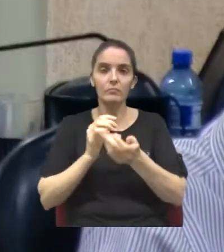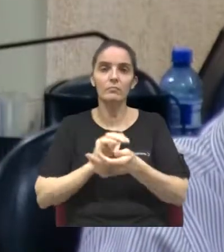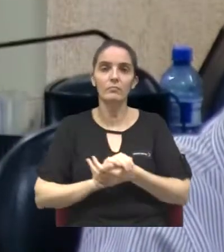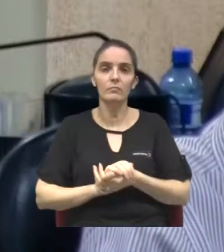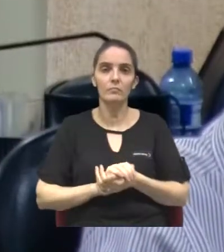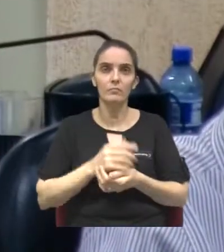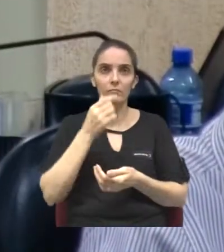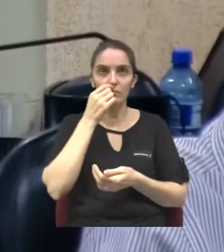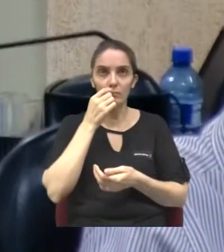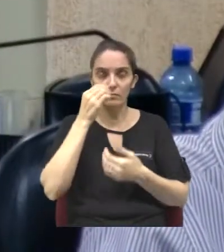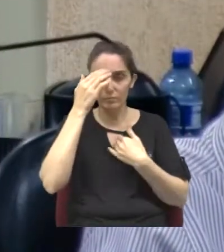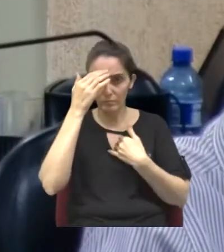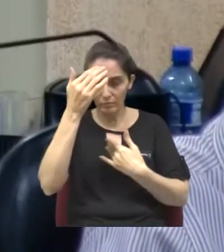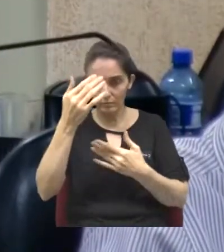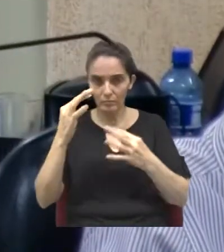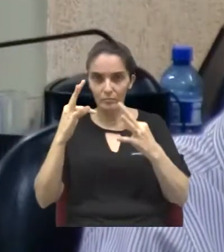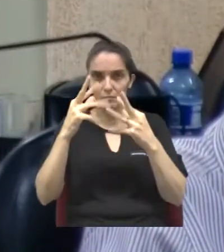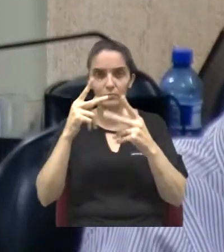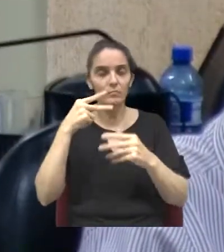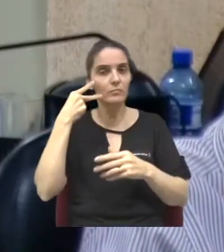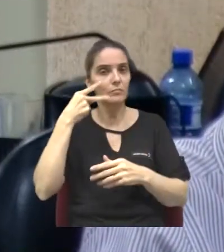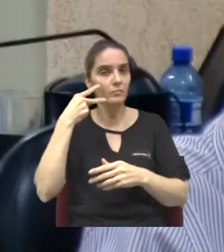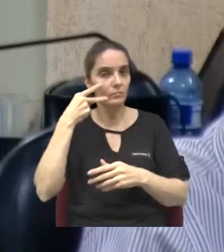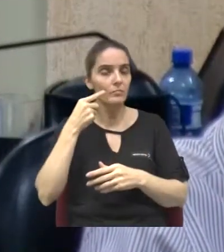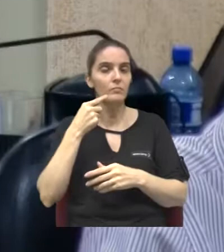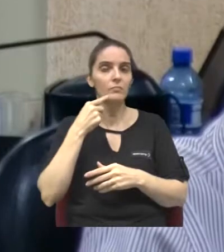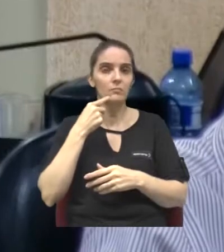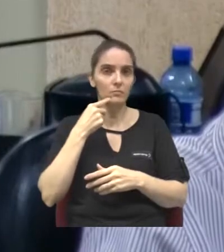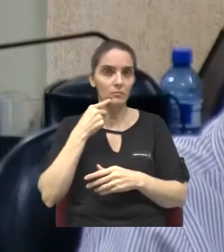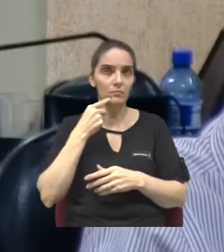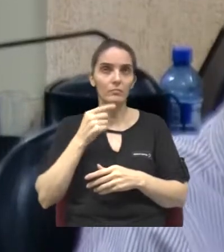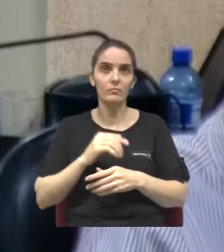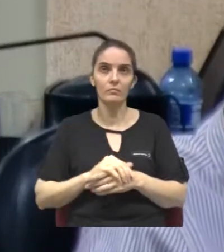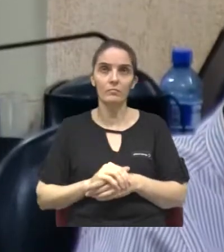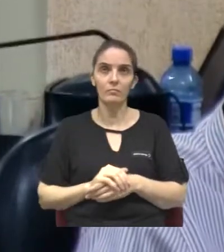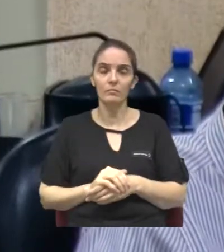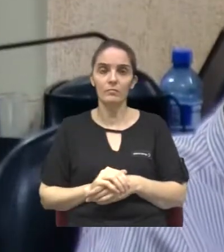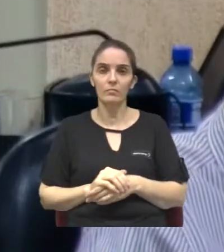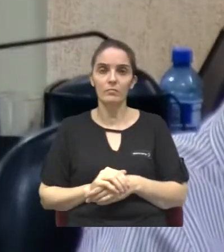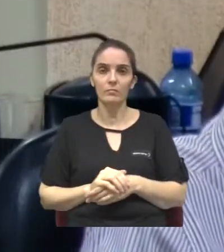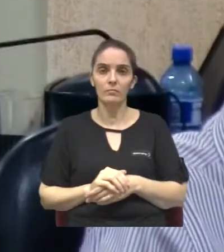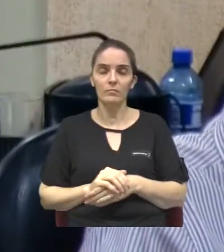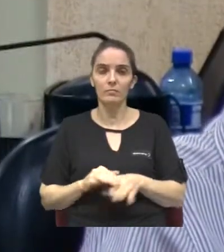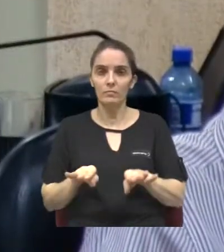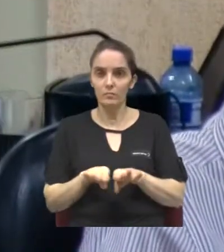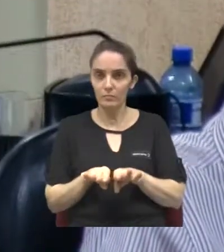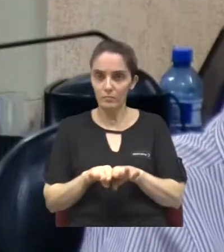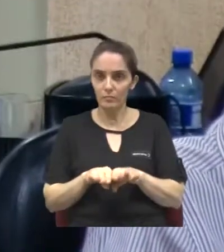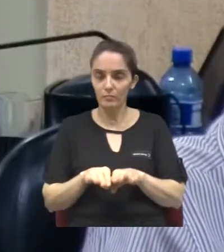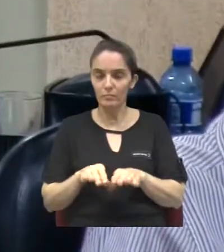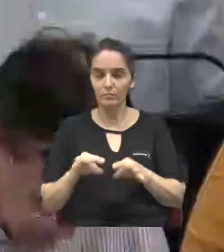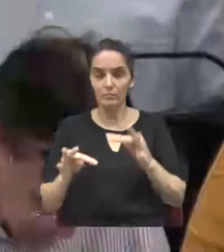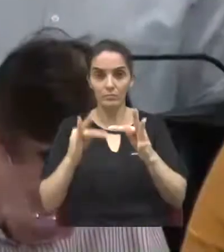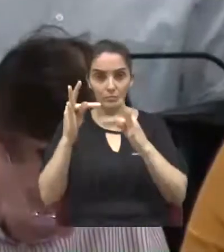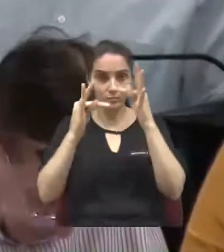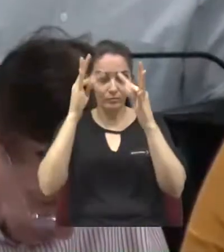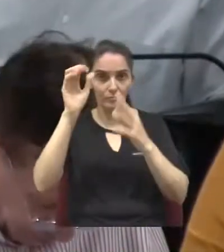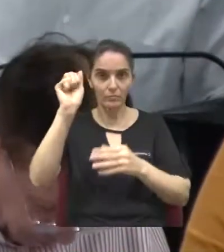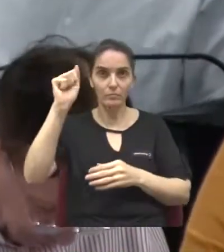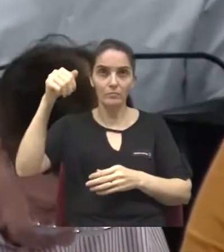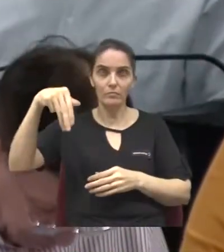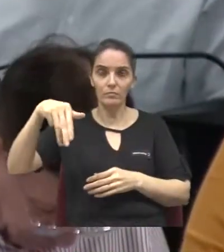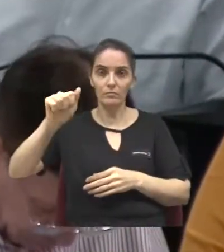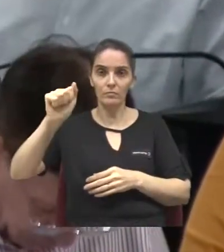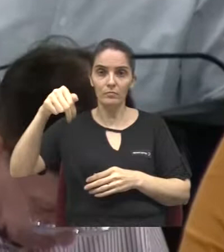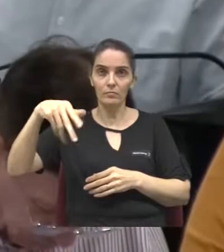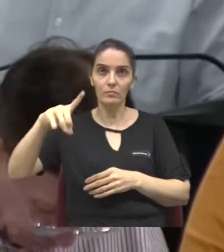agradeço aqui a todos os vereadores, vereador Cleiton, a consultora técnica Amanda, que nos alertou